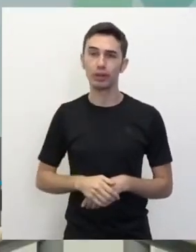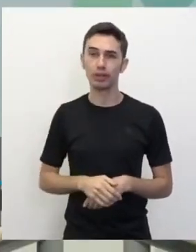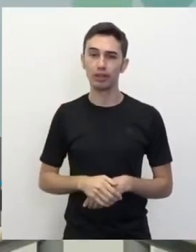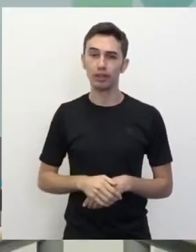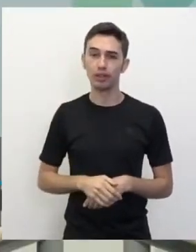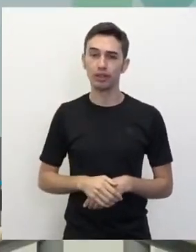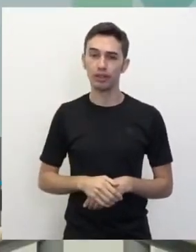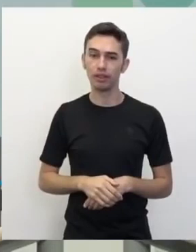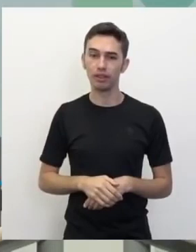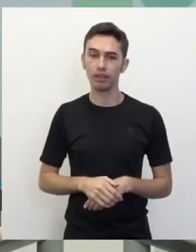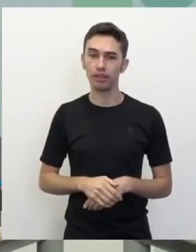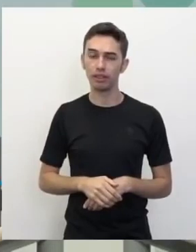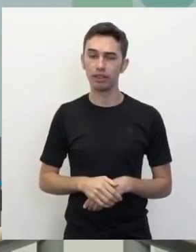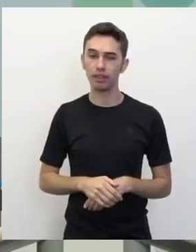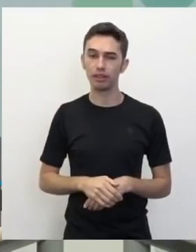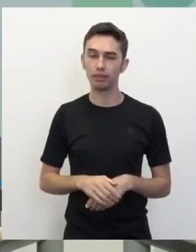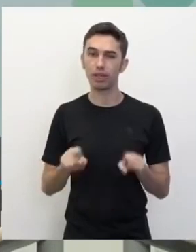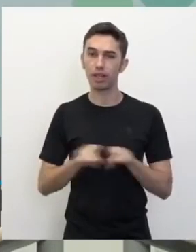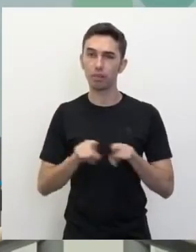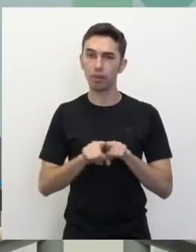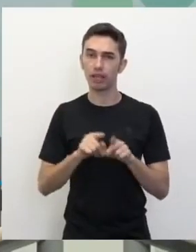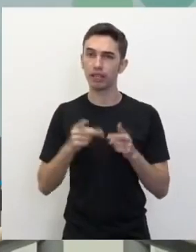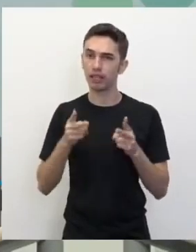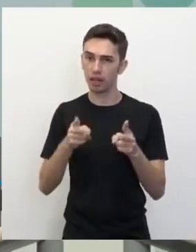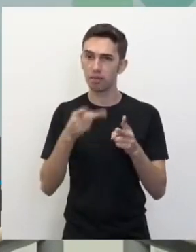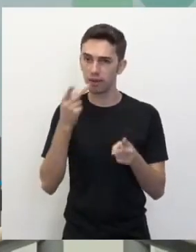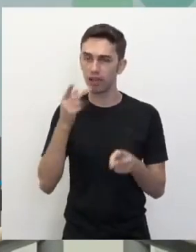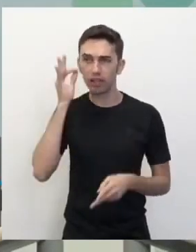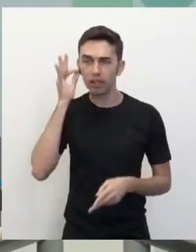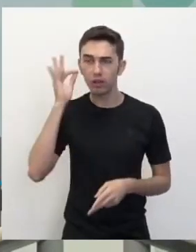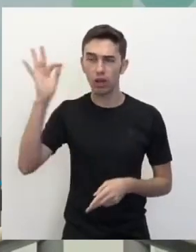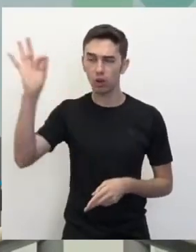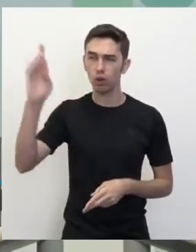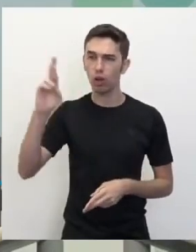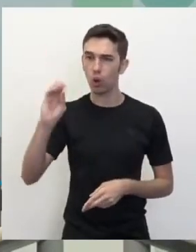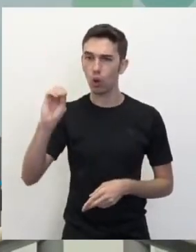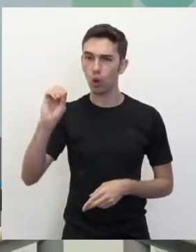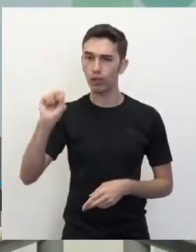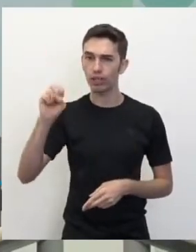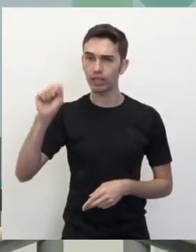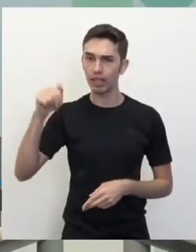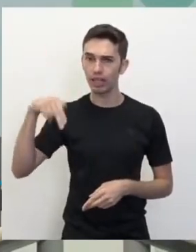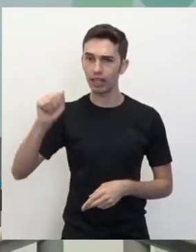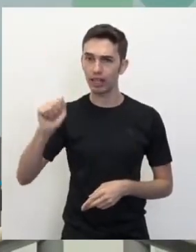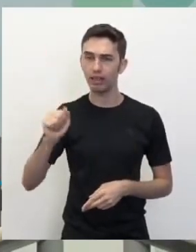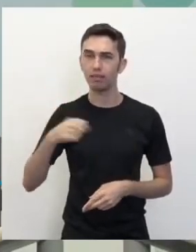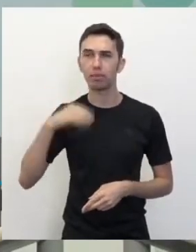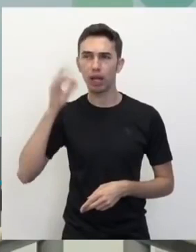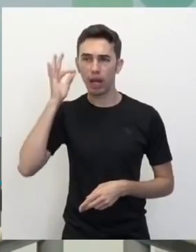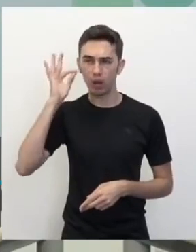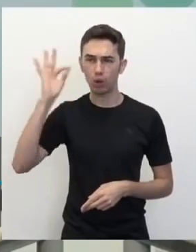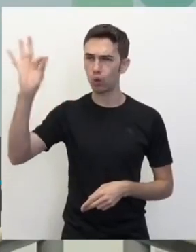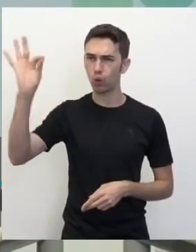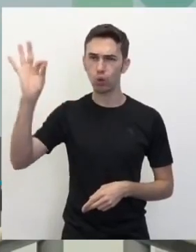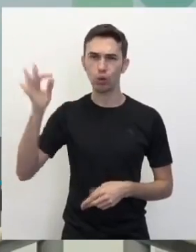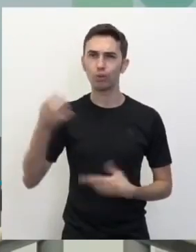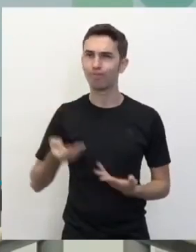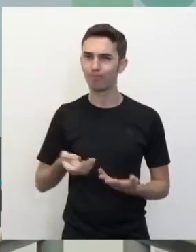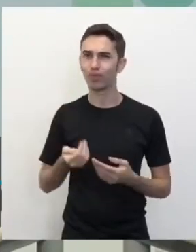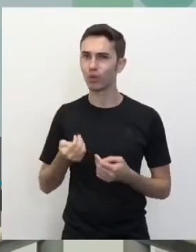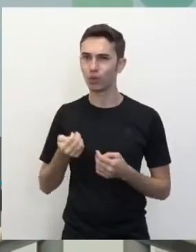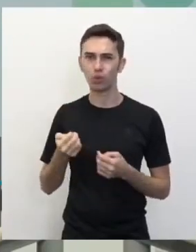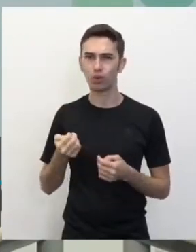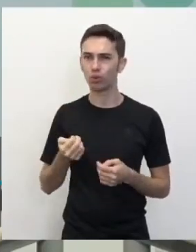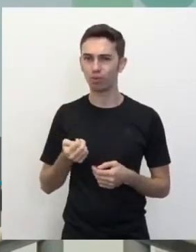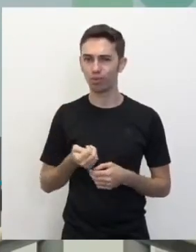Encontrei, assim, sempre colocando a questão do agudo, por exemplo, a professora Rosana colocando agudo, tá